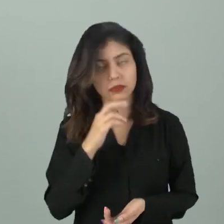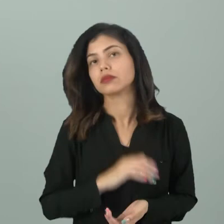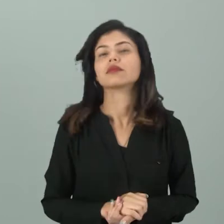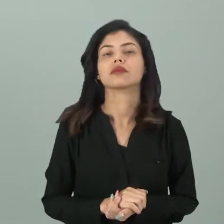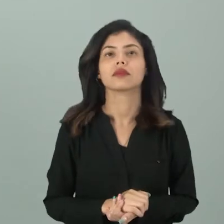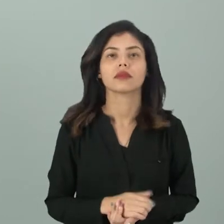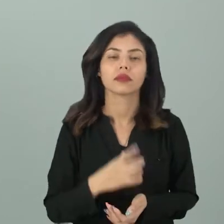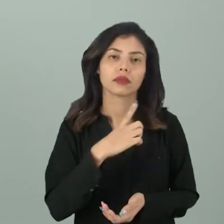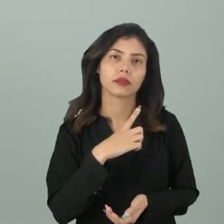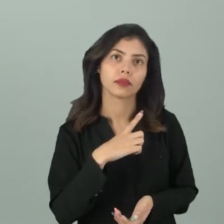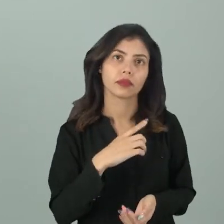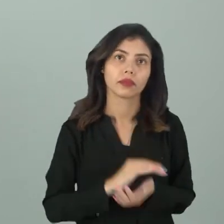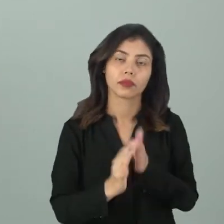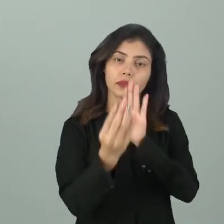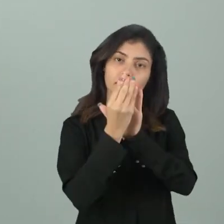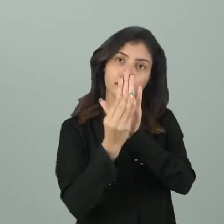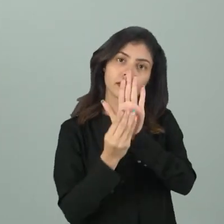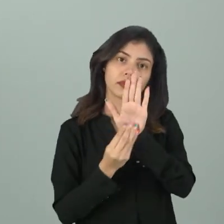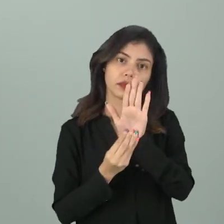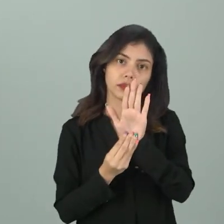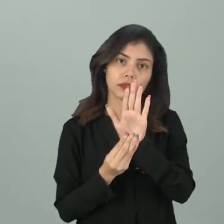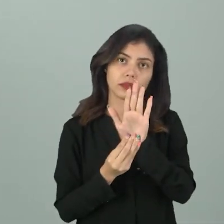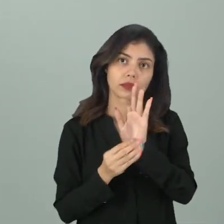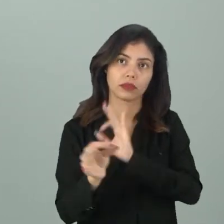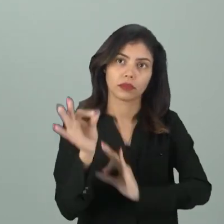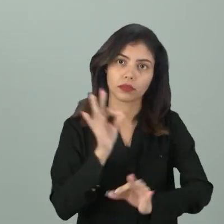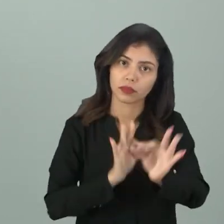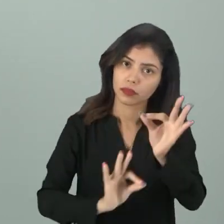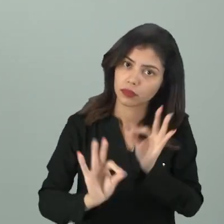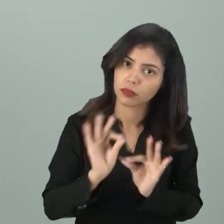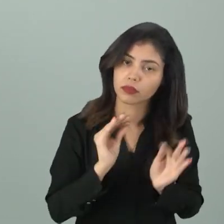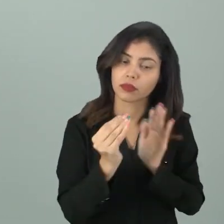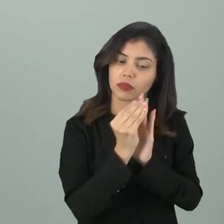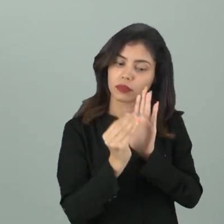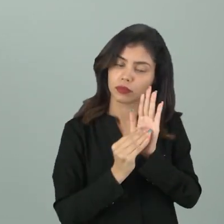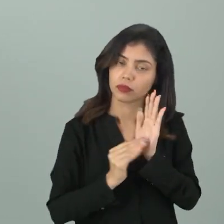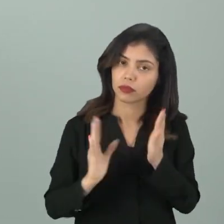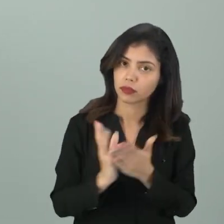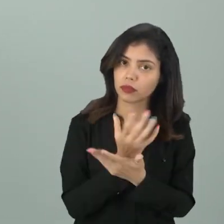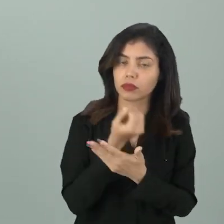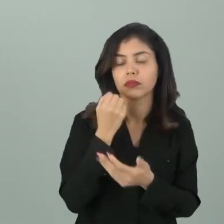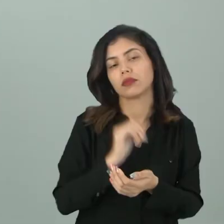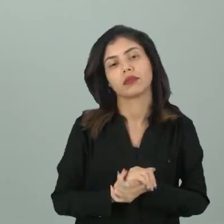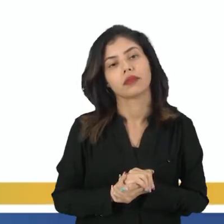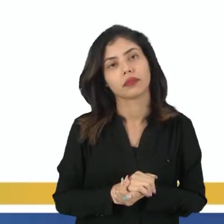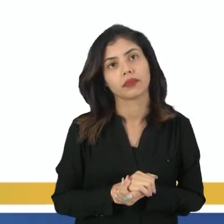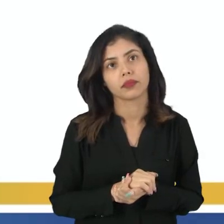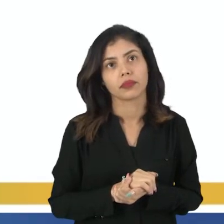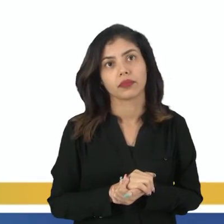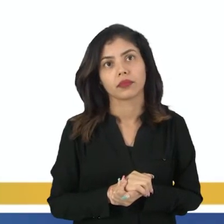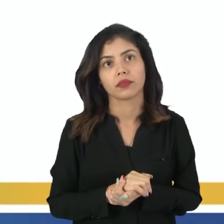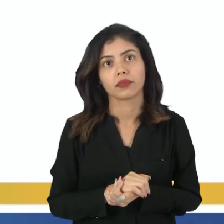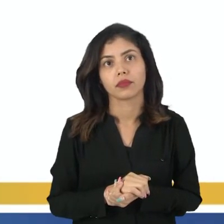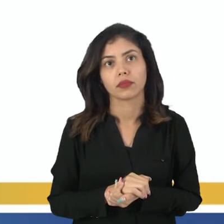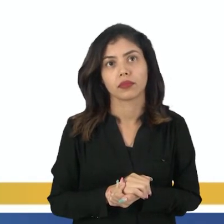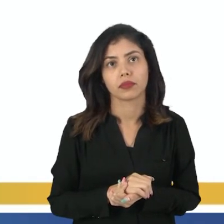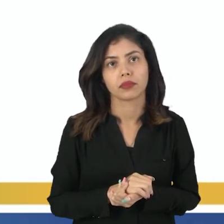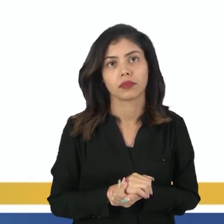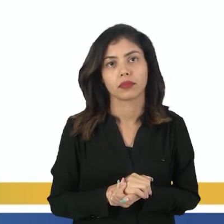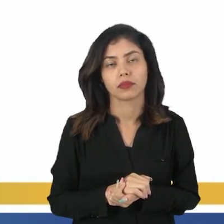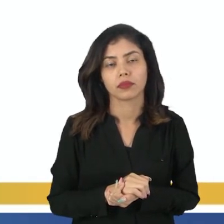a obtenção dos dados, organizar esses dados coletados,